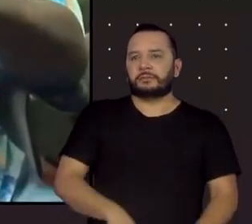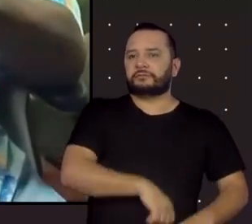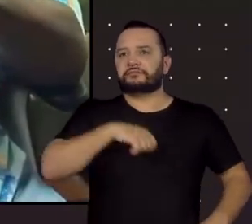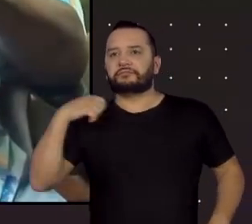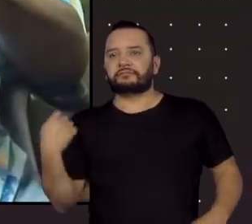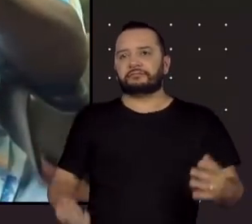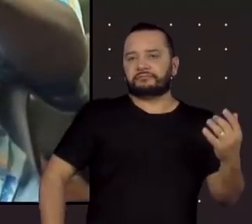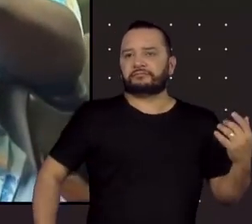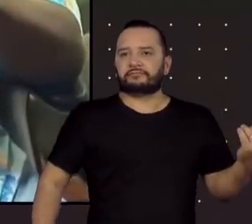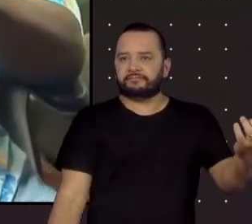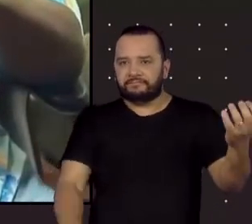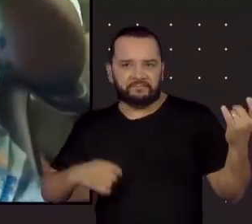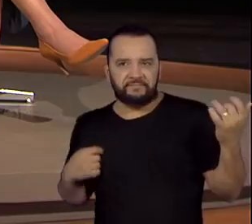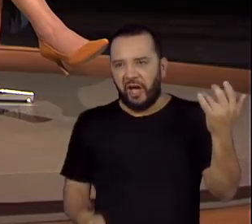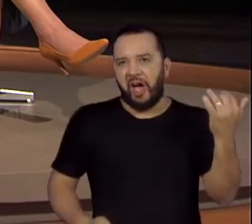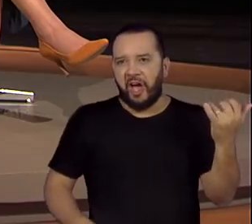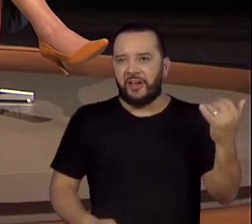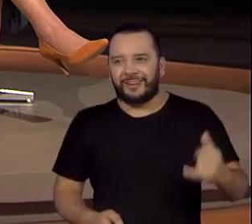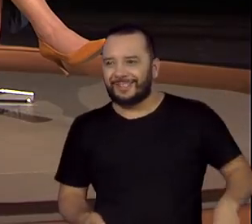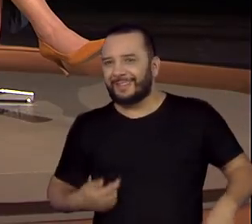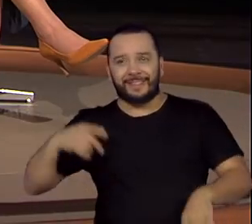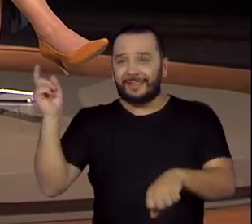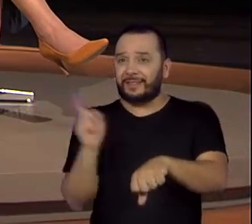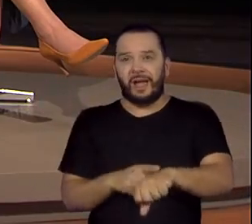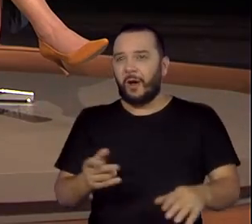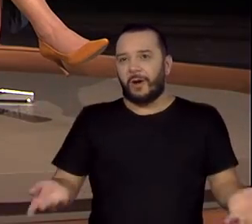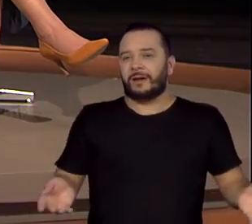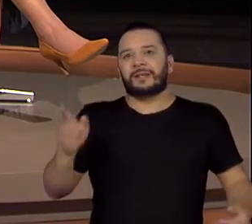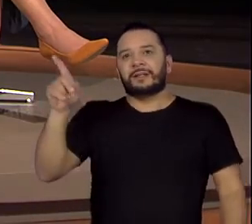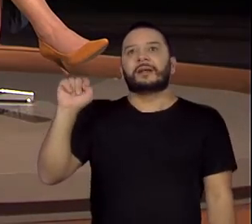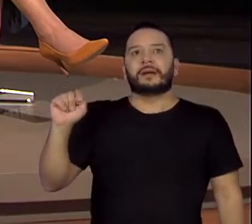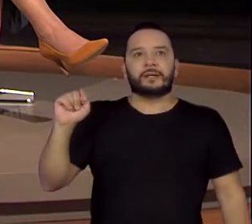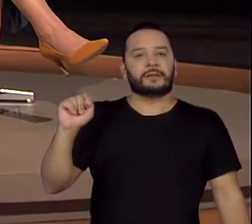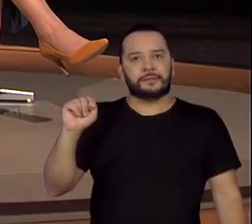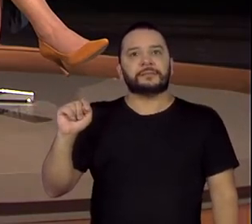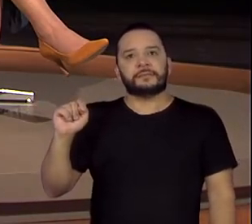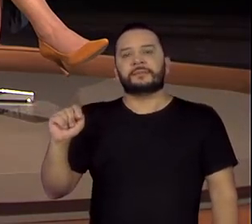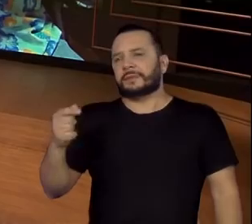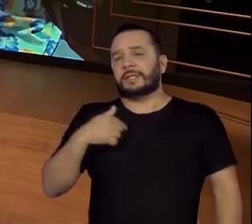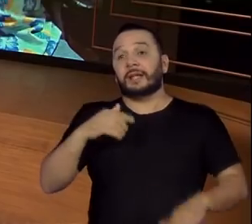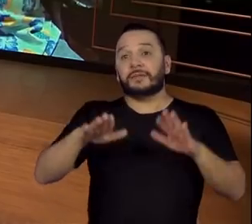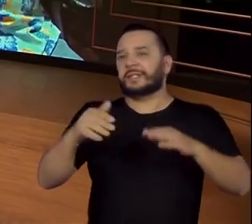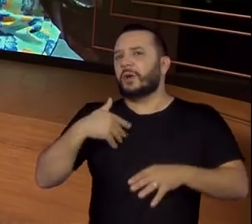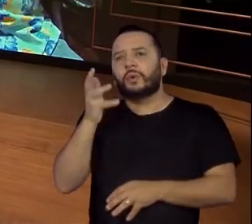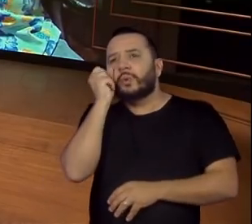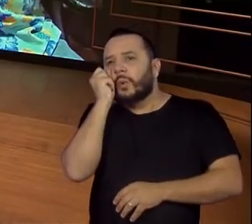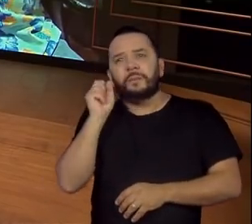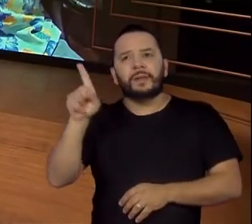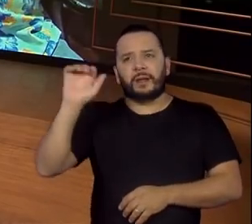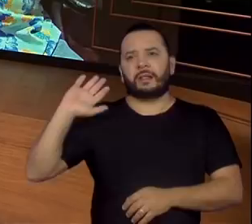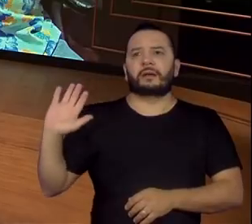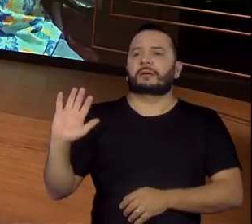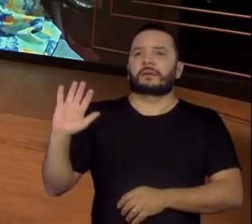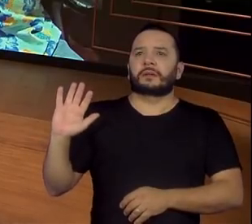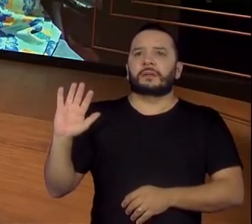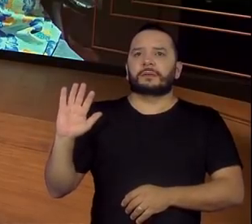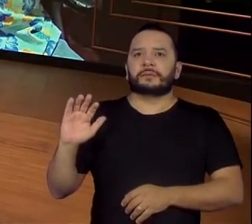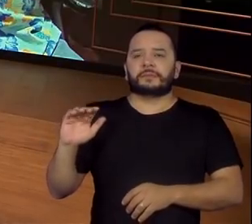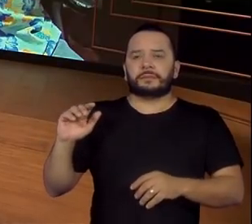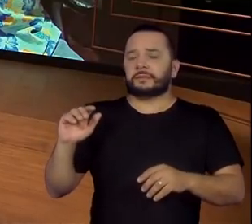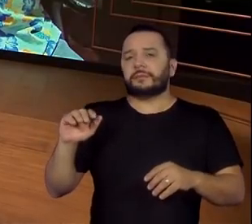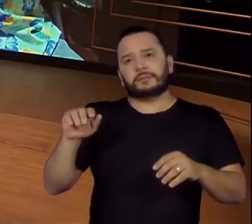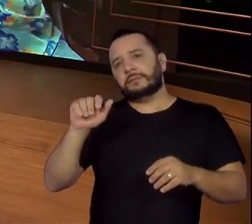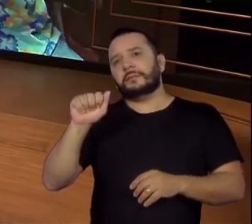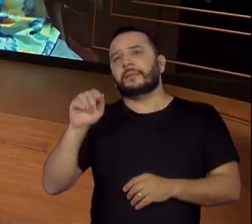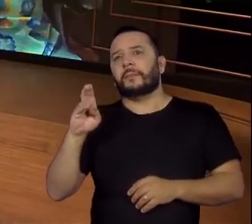e ataca. Uhum. E era uma coisa muito musical. Eu lembro que às vezes eu dormia lá no Apollo. Eu